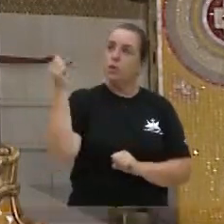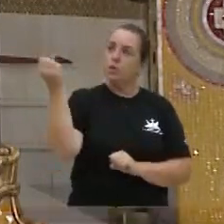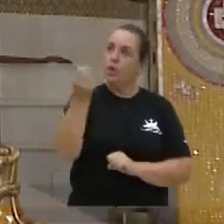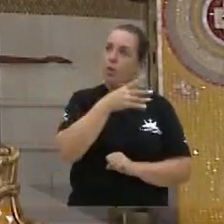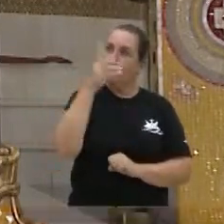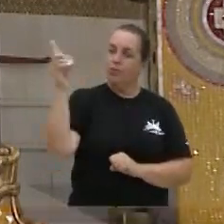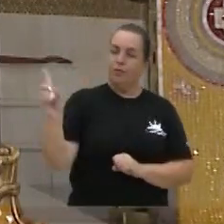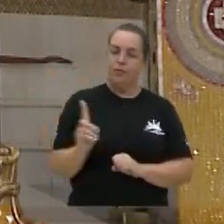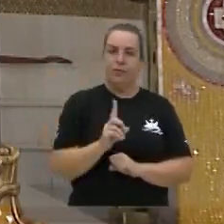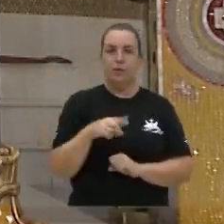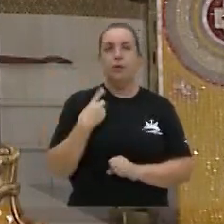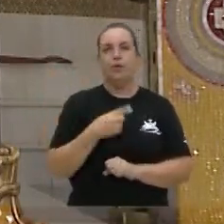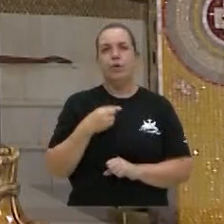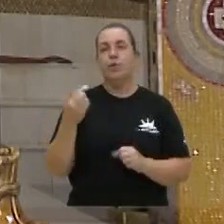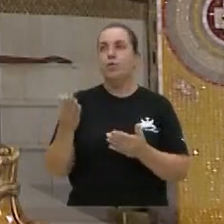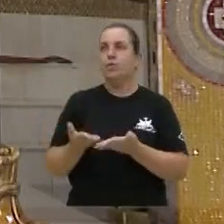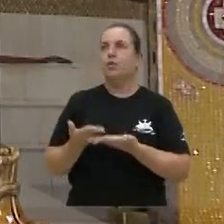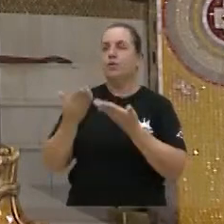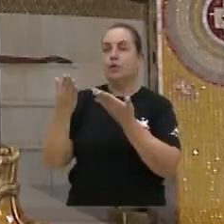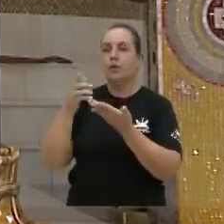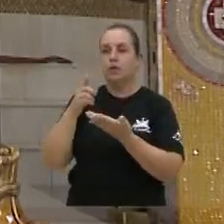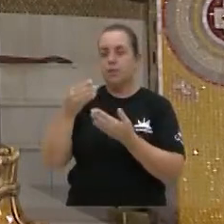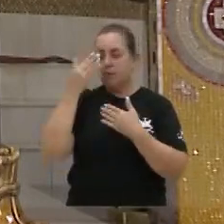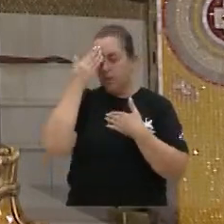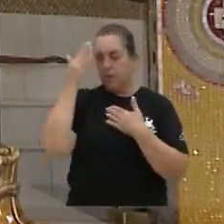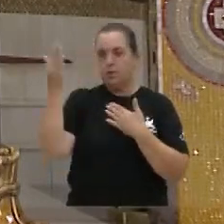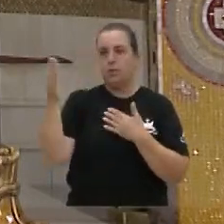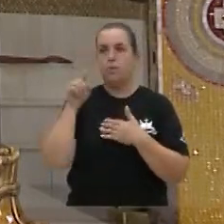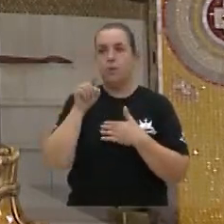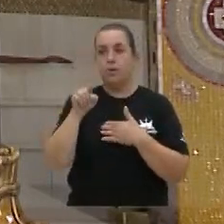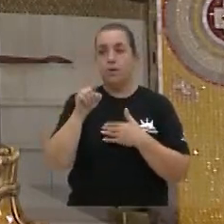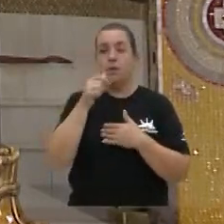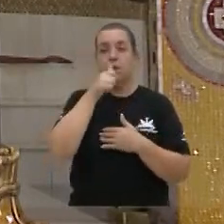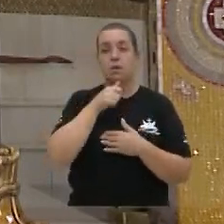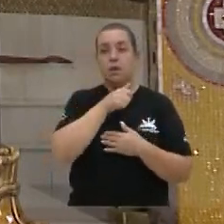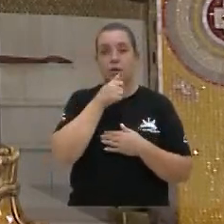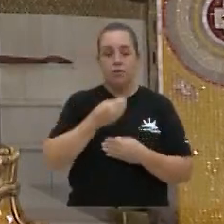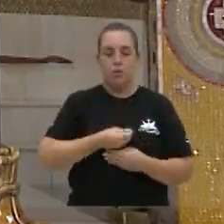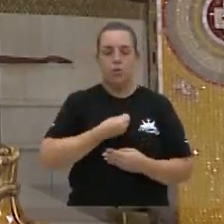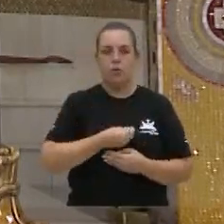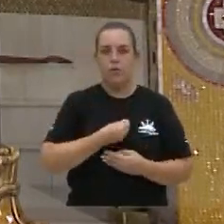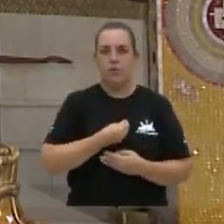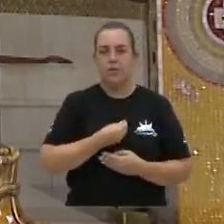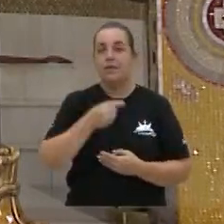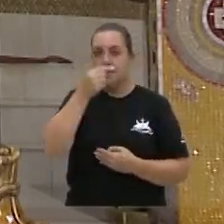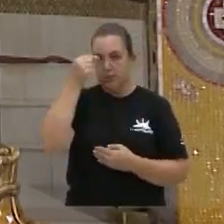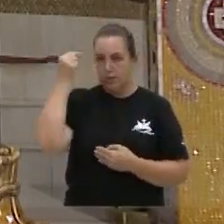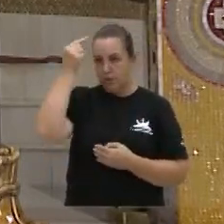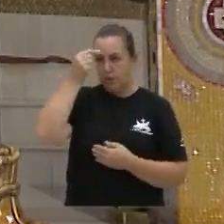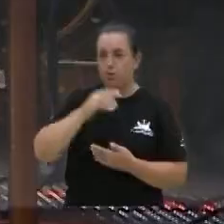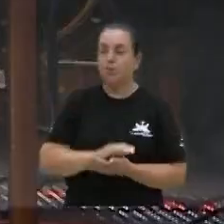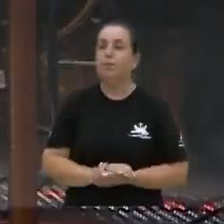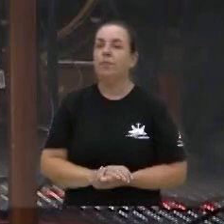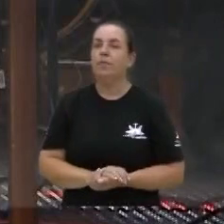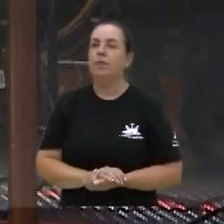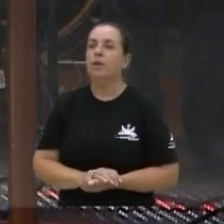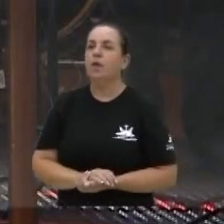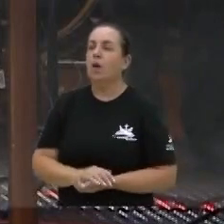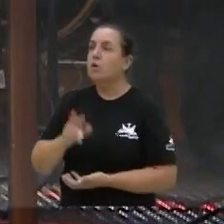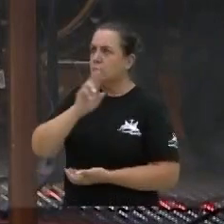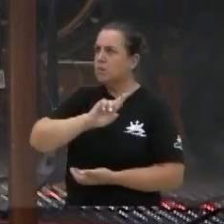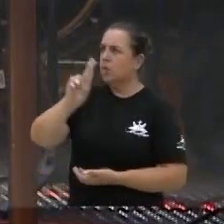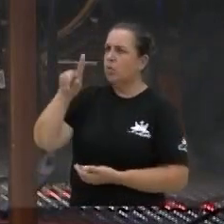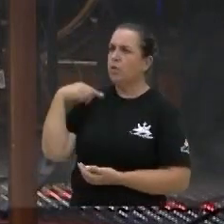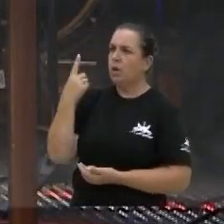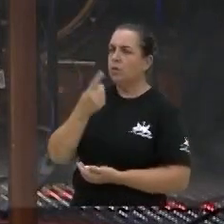nova vinda, nós vos oferecemos em ação de graças esse sacrifício de vida e santidade. Recebei,